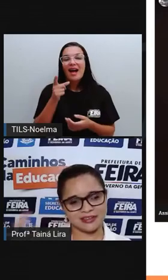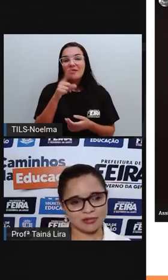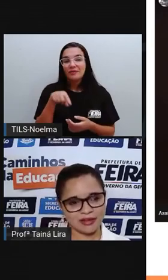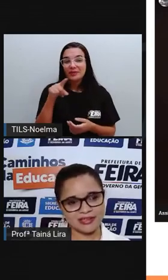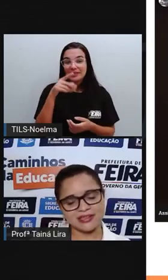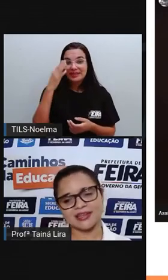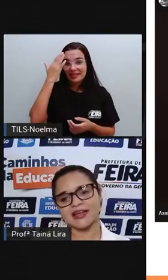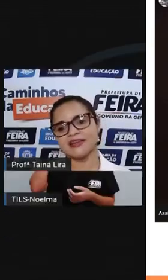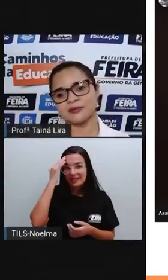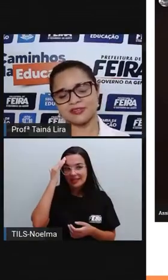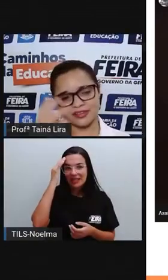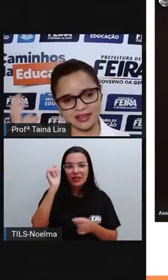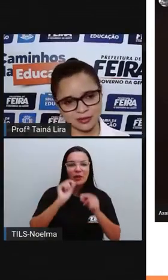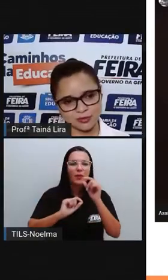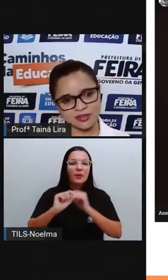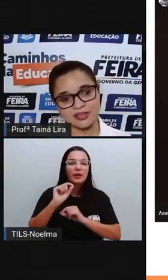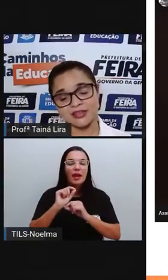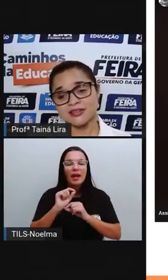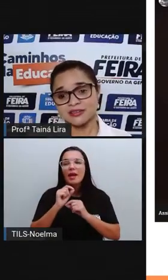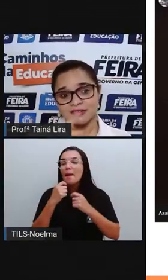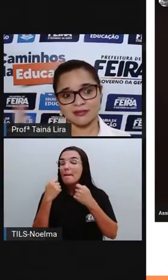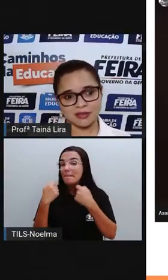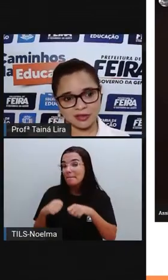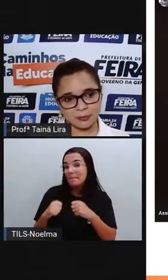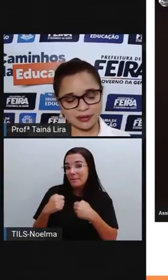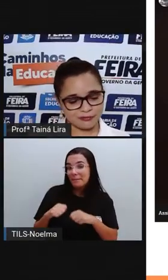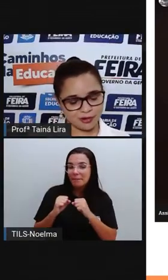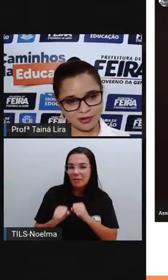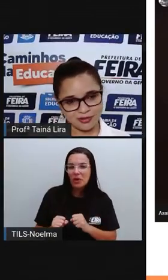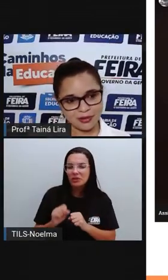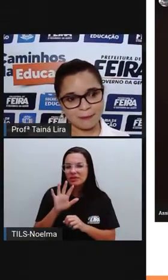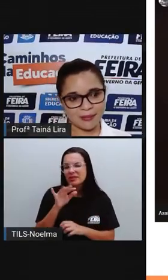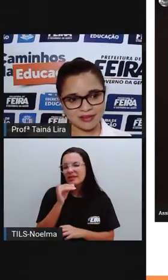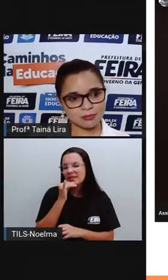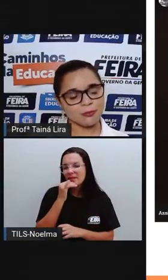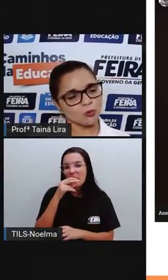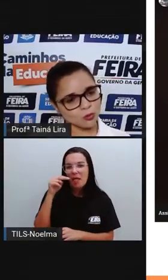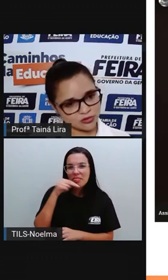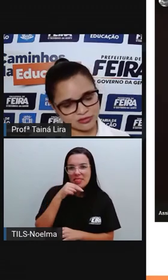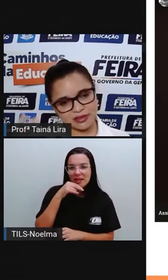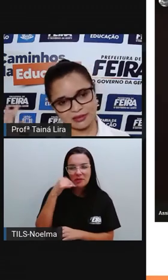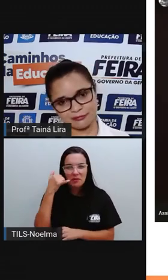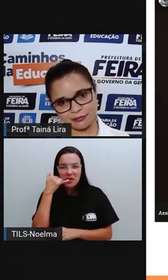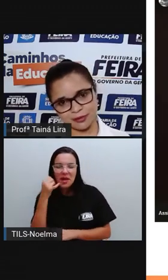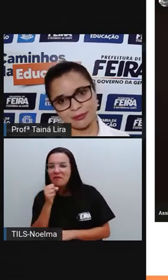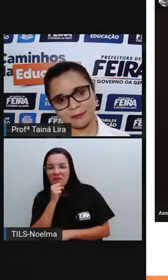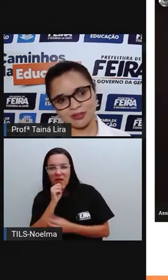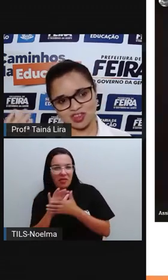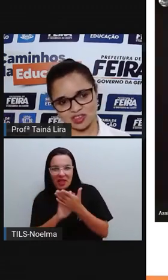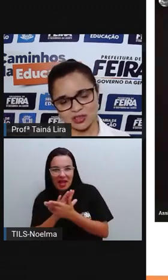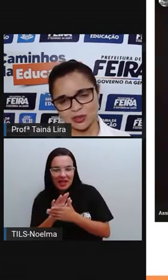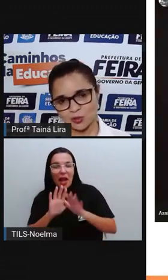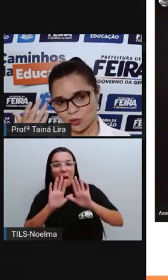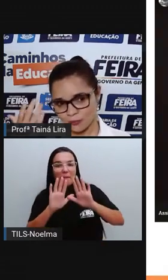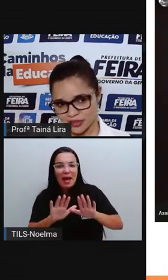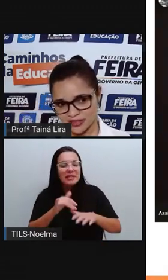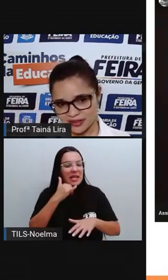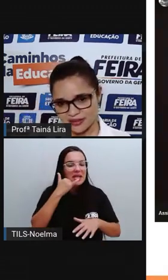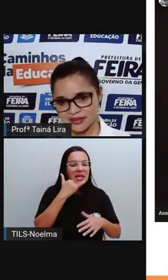falando aí, né? Dos netos que não ligam pra avó, mas usam o telefone pra pedir